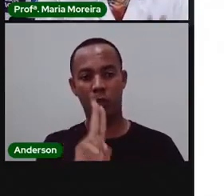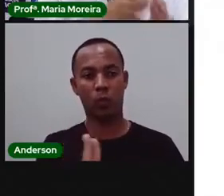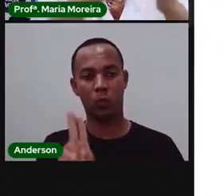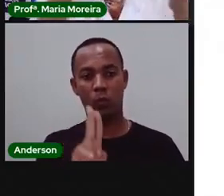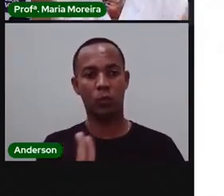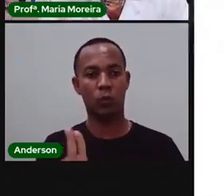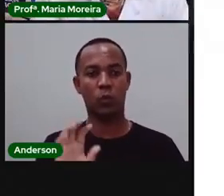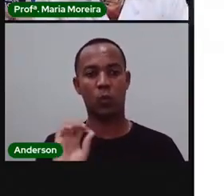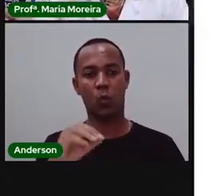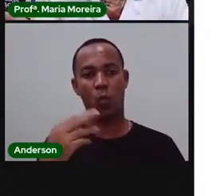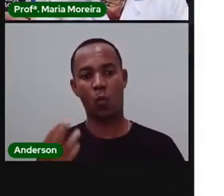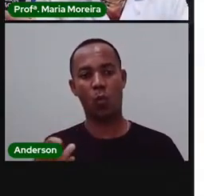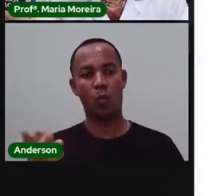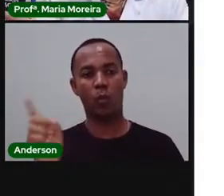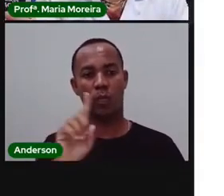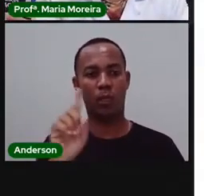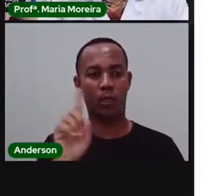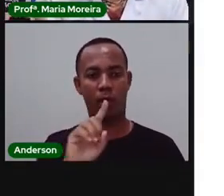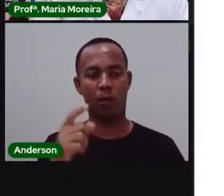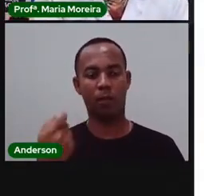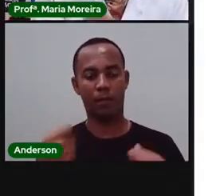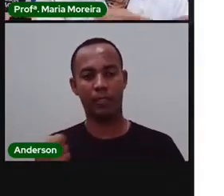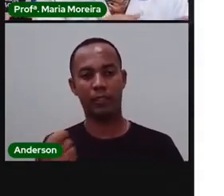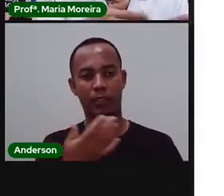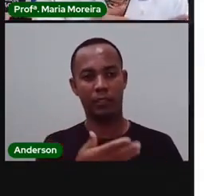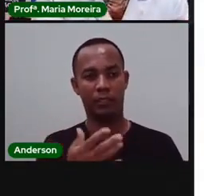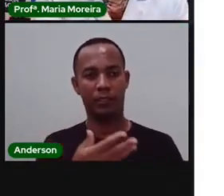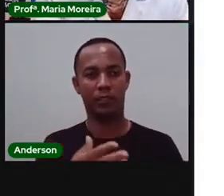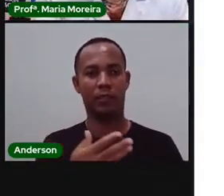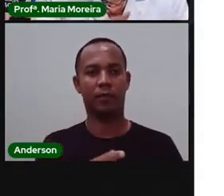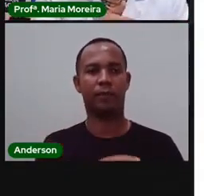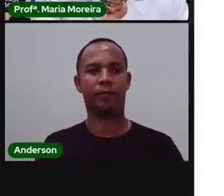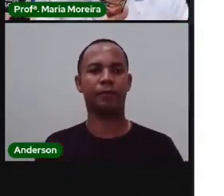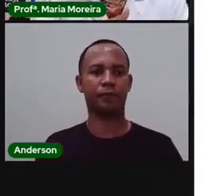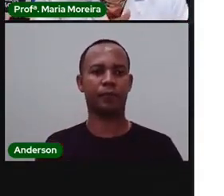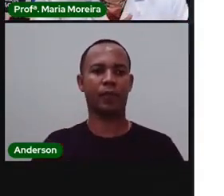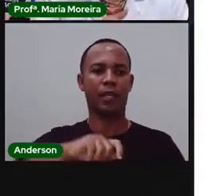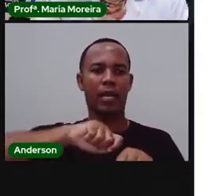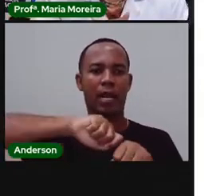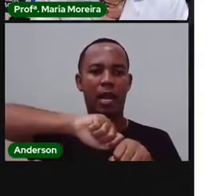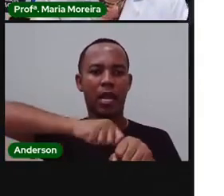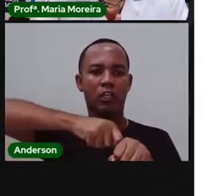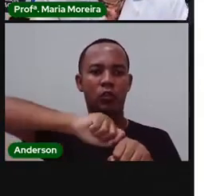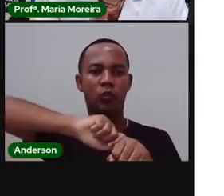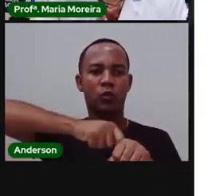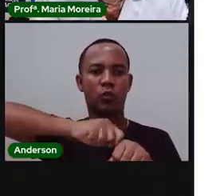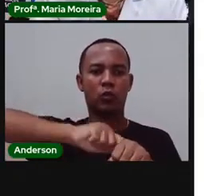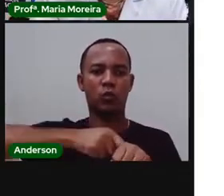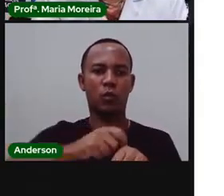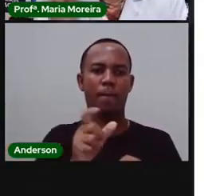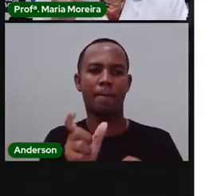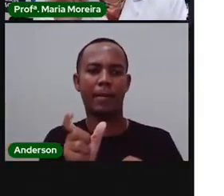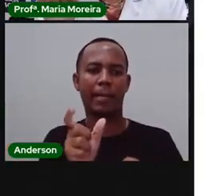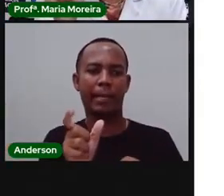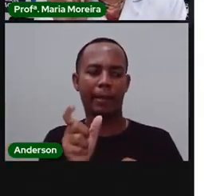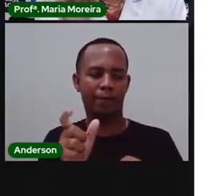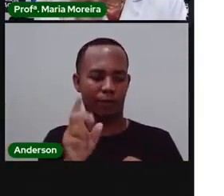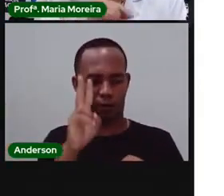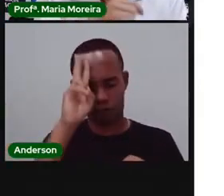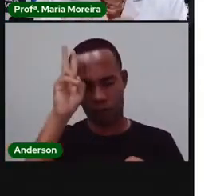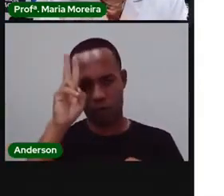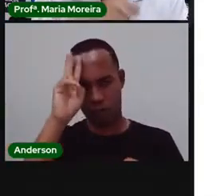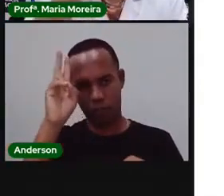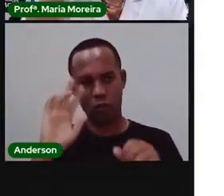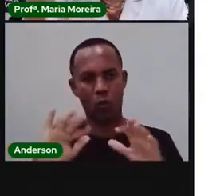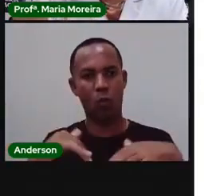não, você pode exercitar aqui agora com a Pró Maria. Caju, qual é a sílaba tônica, no caso a sílaba mais forte? Aí você vai escrever aí.